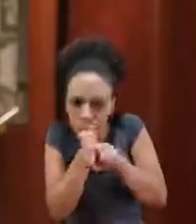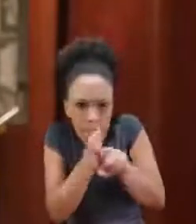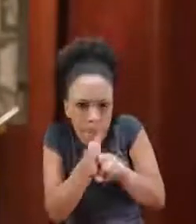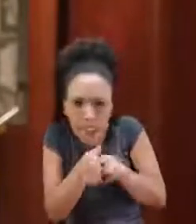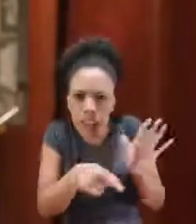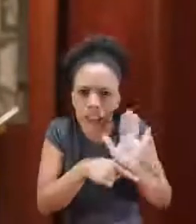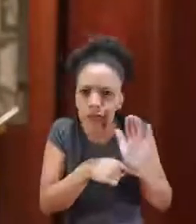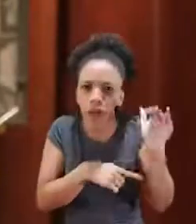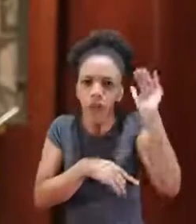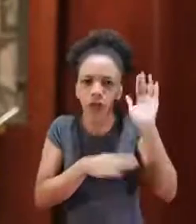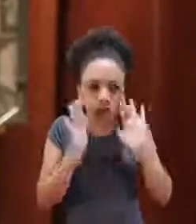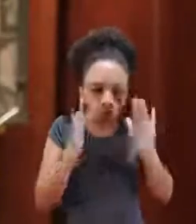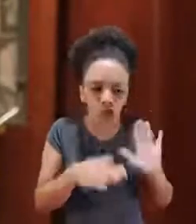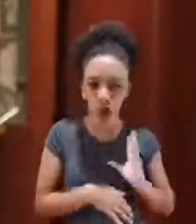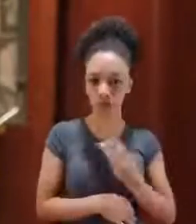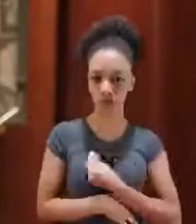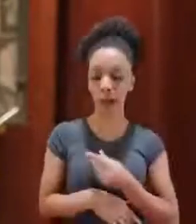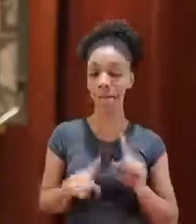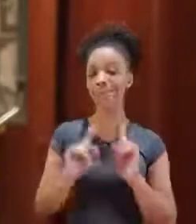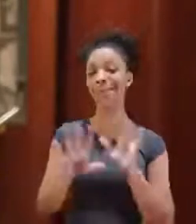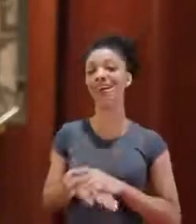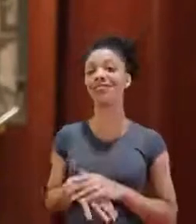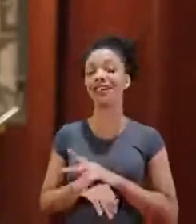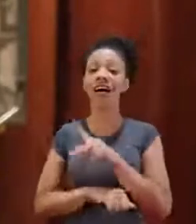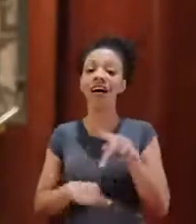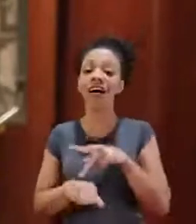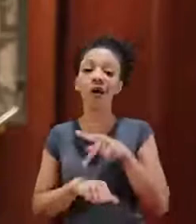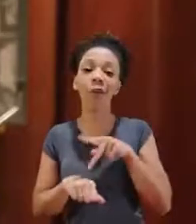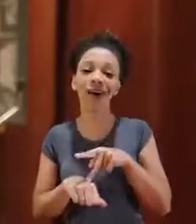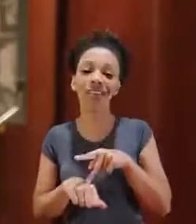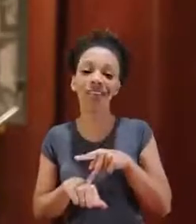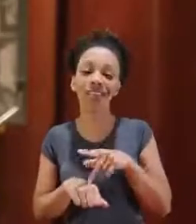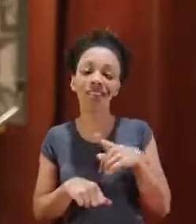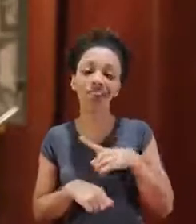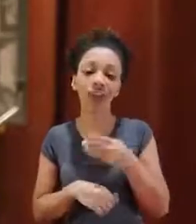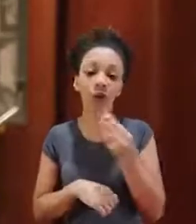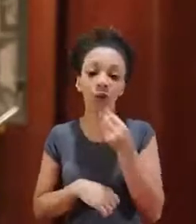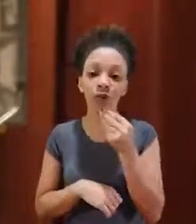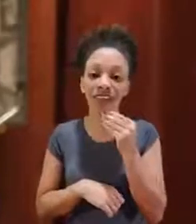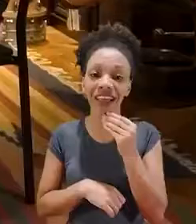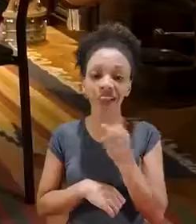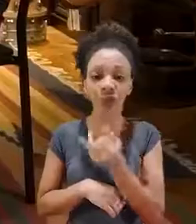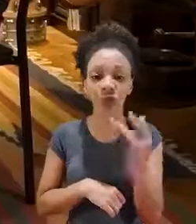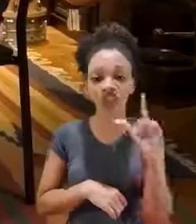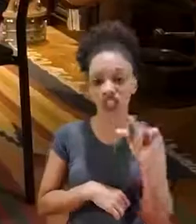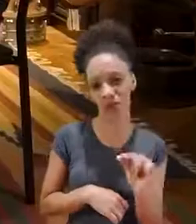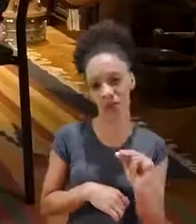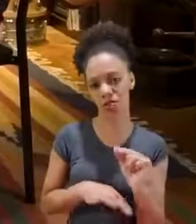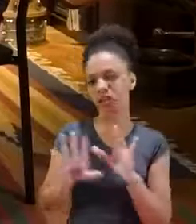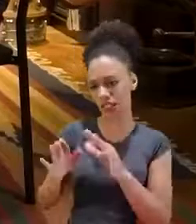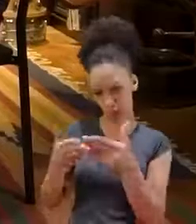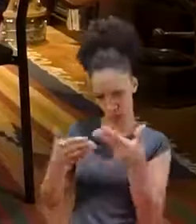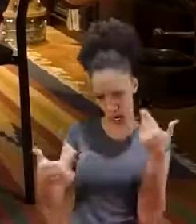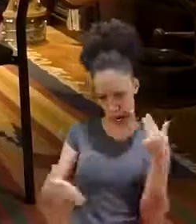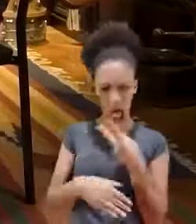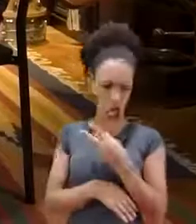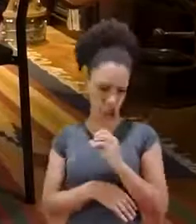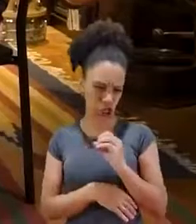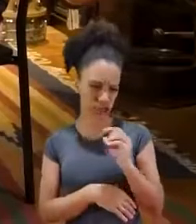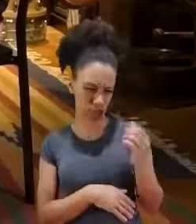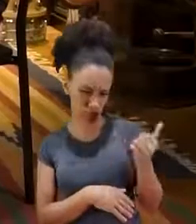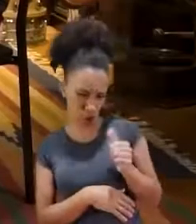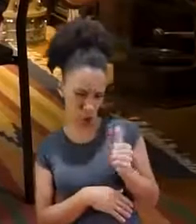mas aí é o Buzz também que dá menos oportunidade para essa galera então antigamente que você tava